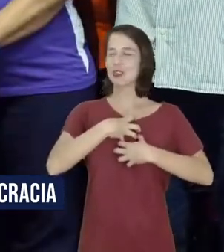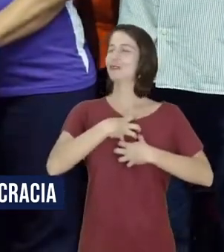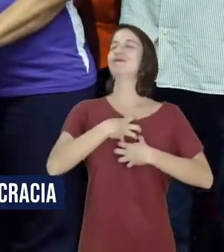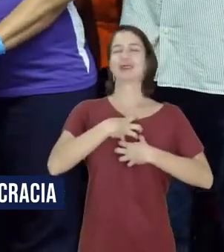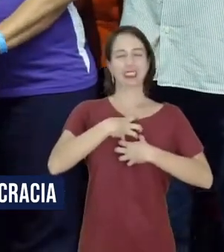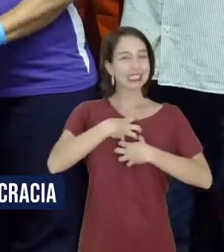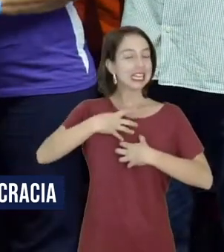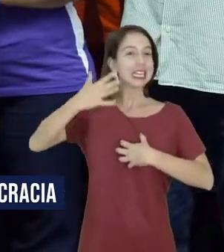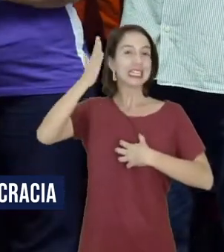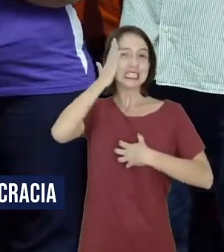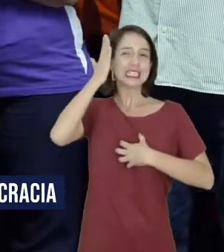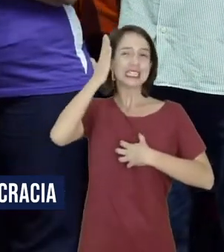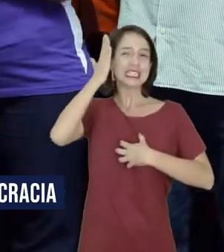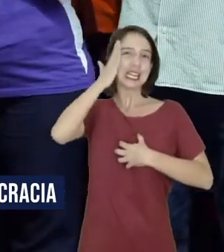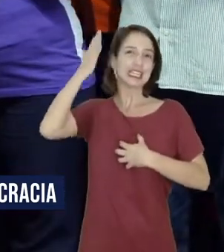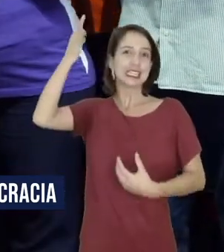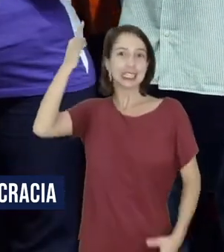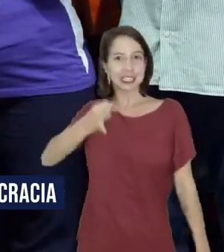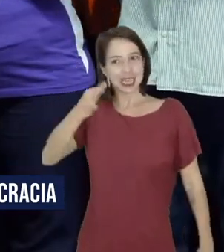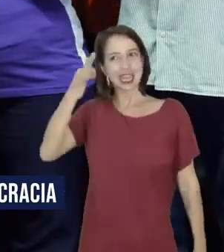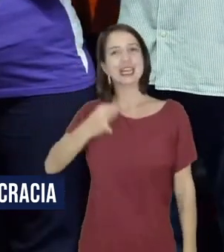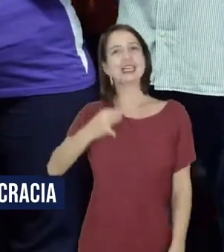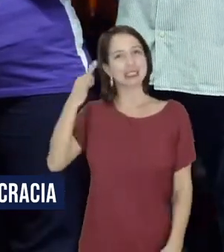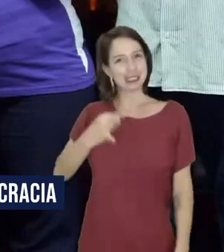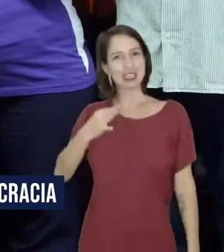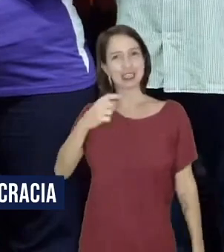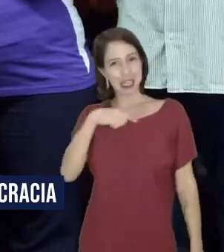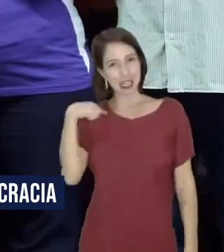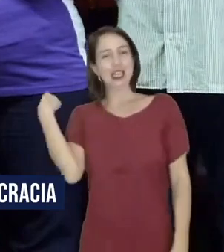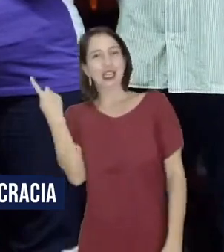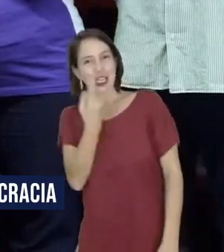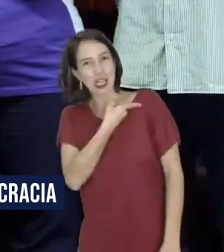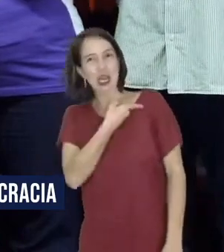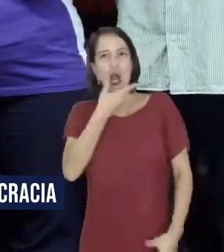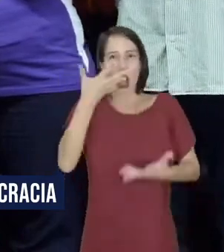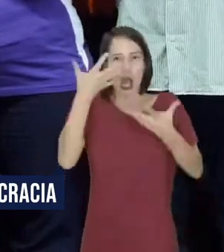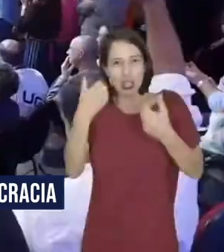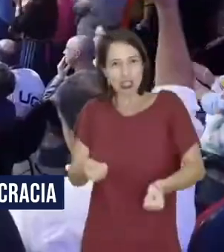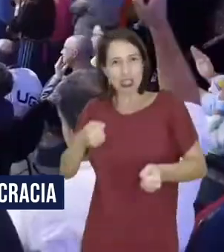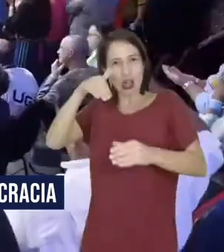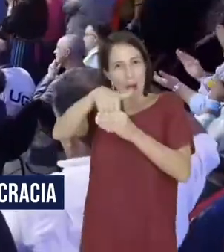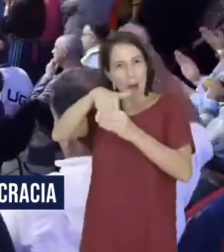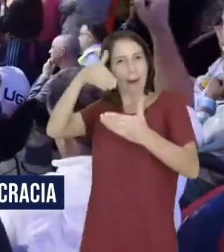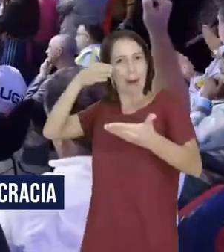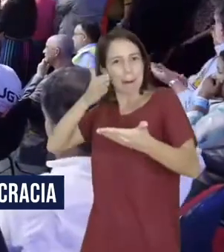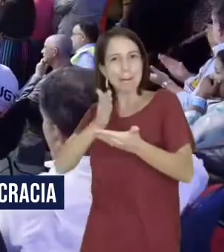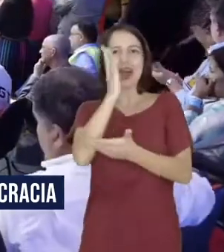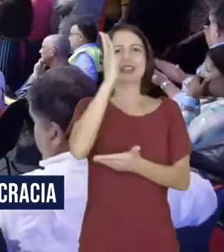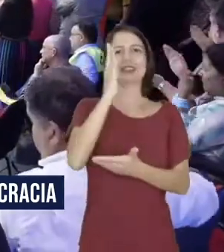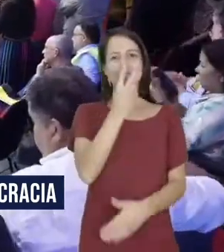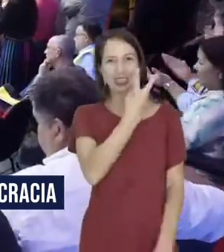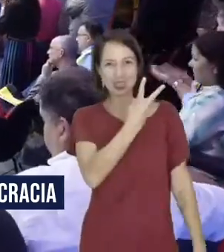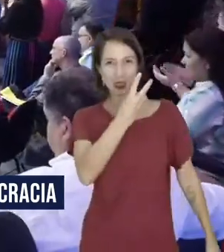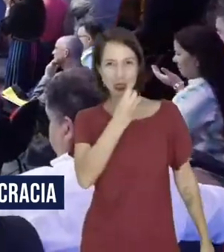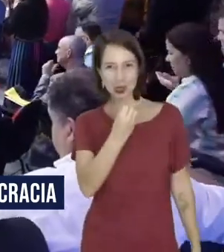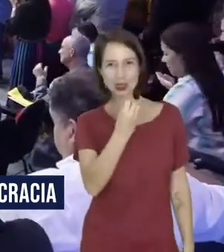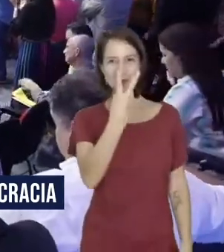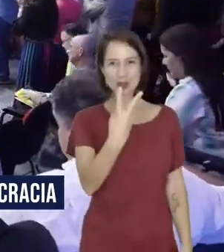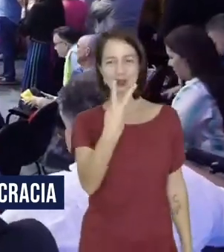nós vamos voltar a governar esse país em 2023. Um abraço a todos